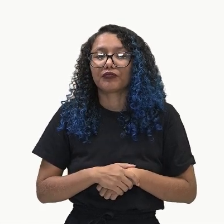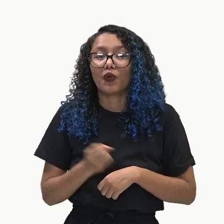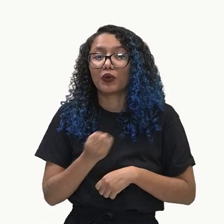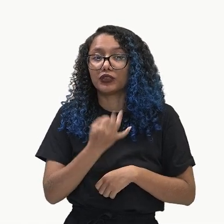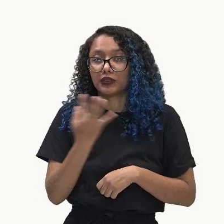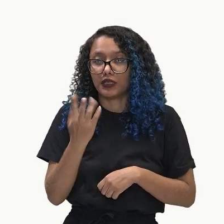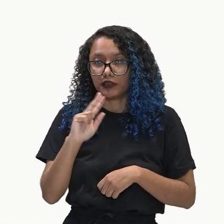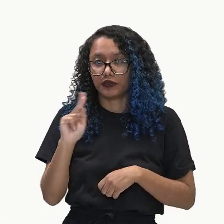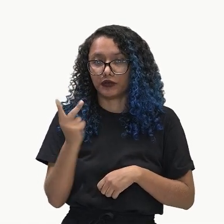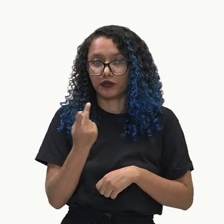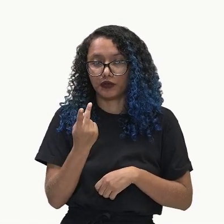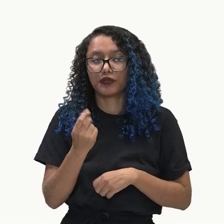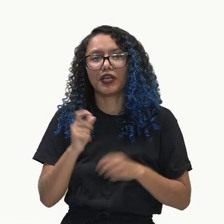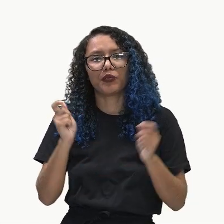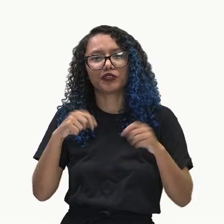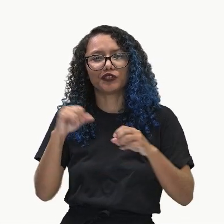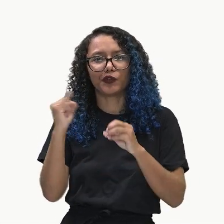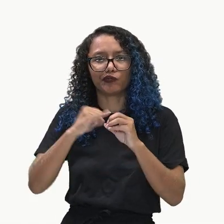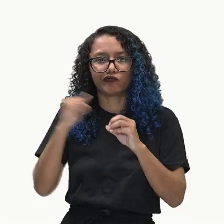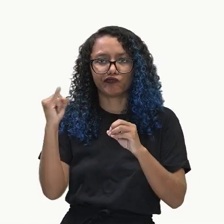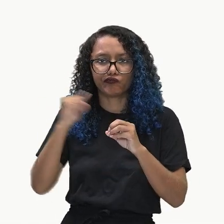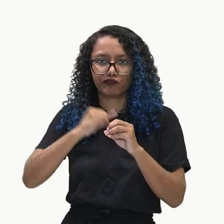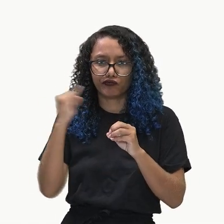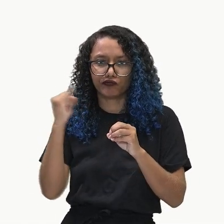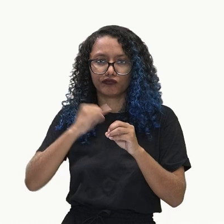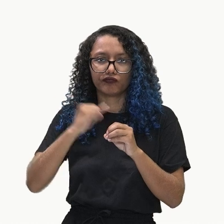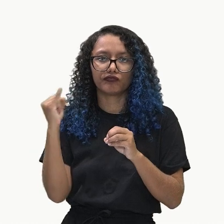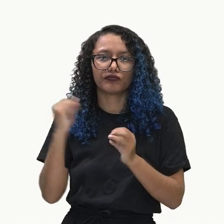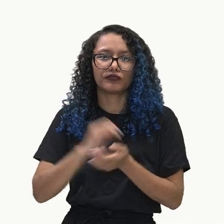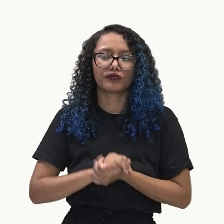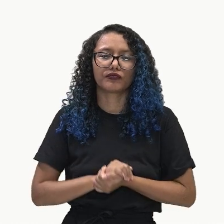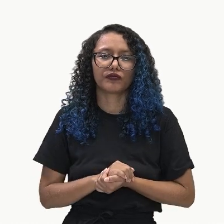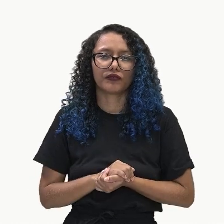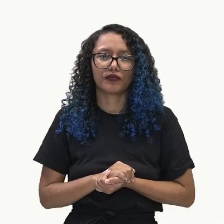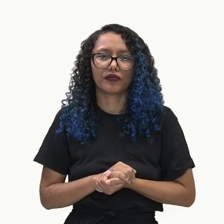ter o monoácido,